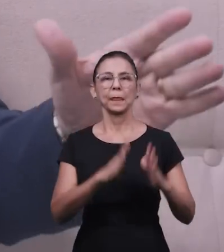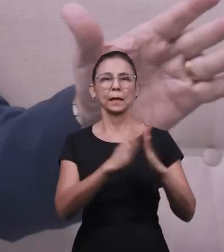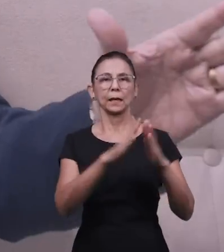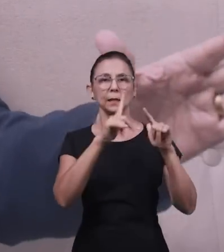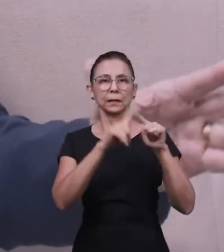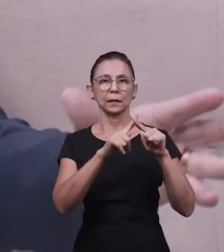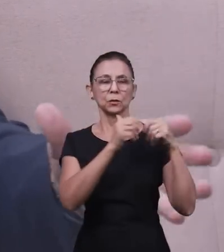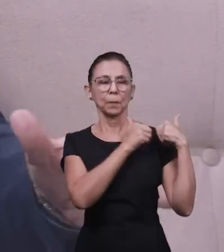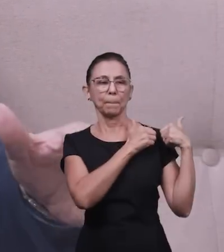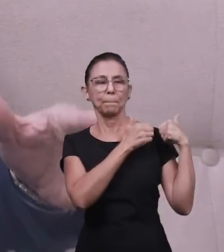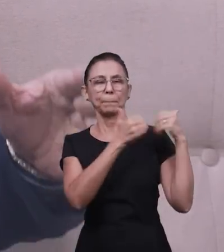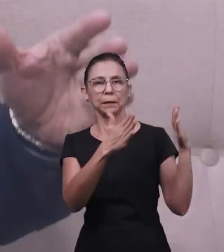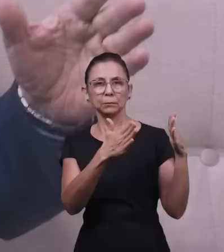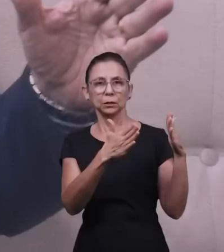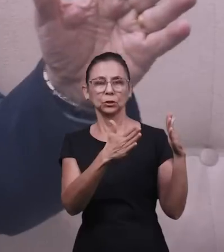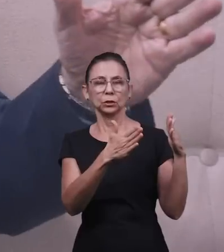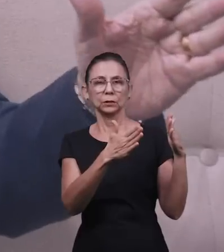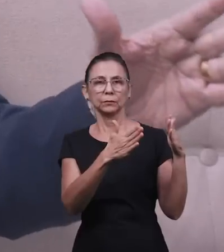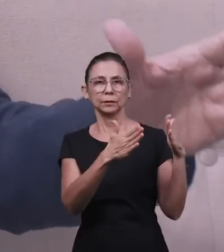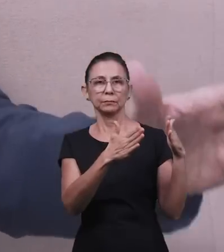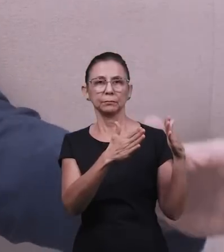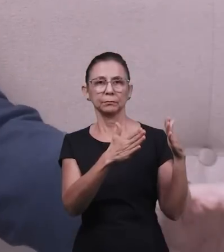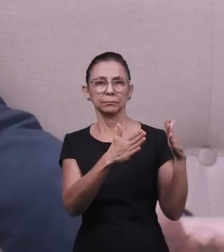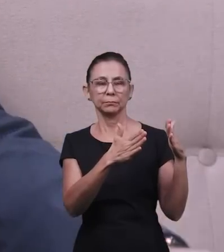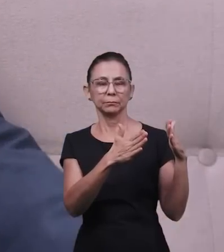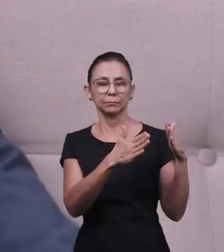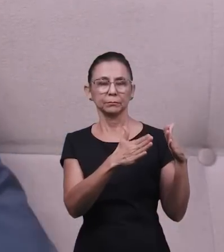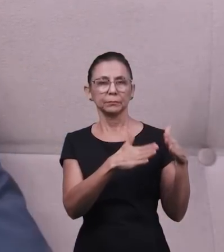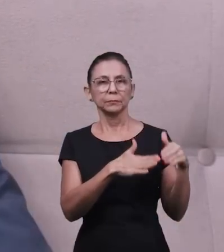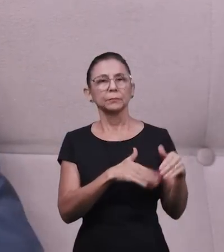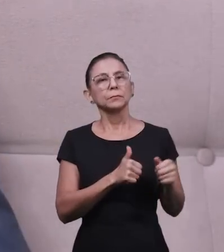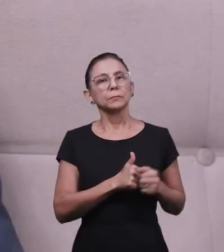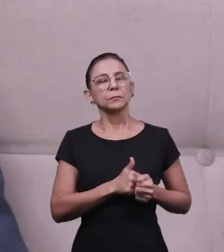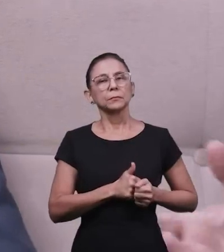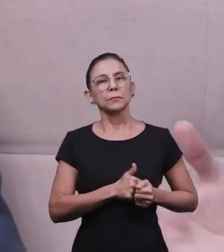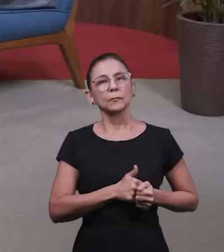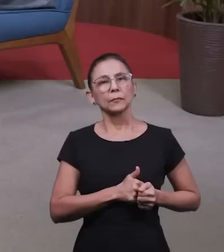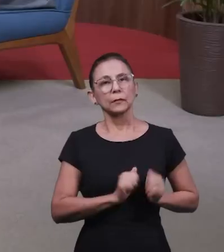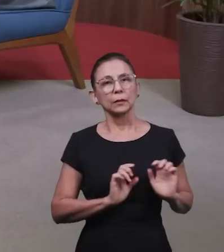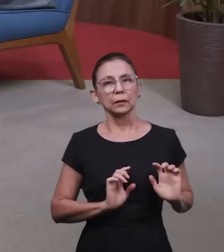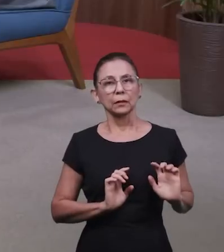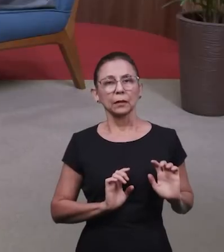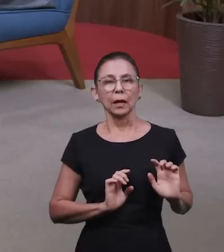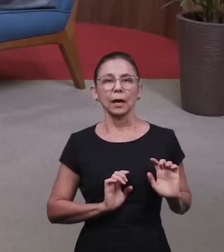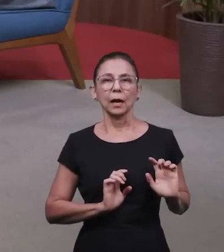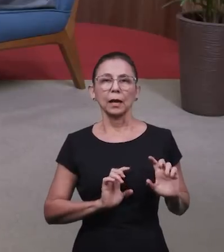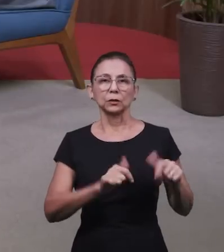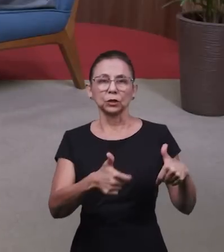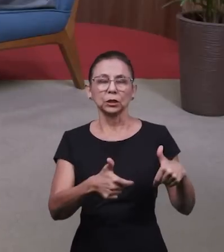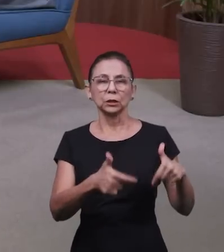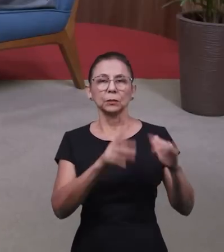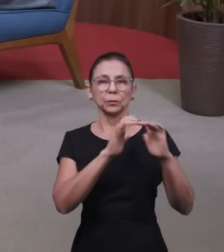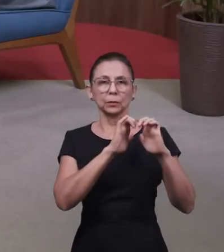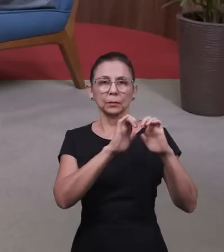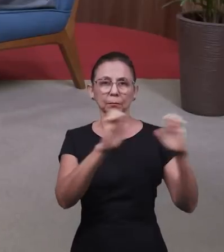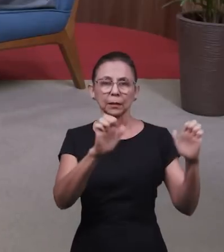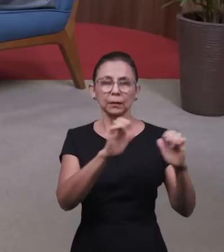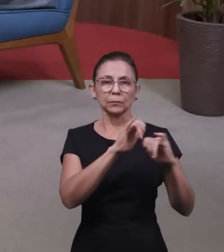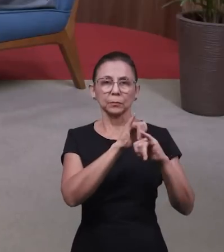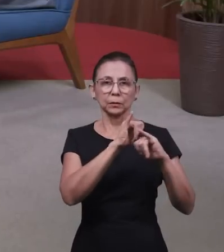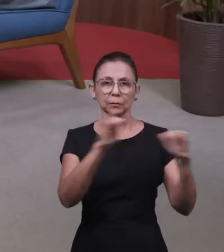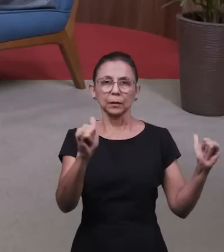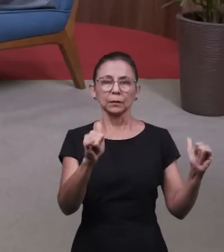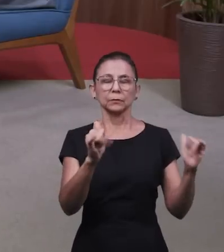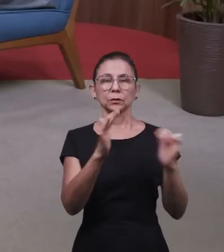da salvação e da ressurreição de Jesus. Glória a Jesus. E outra coisa, quando a gente fala do nome